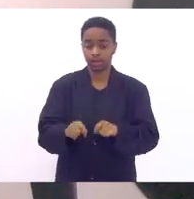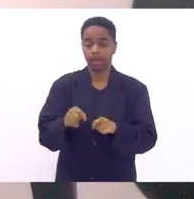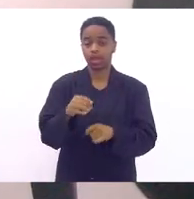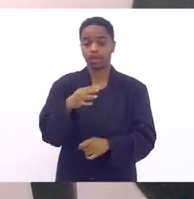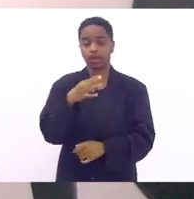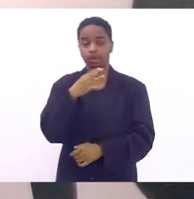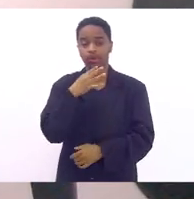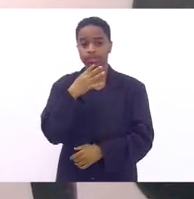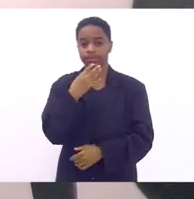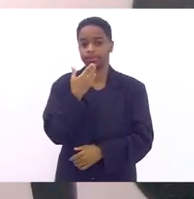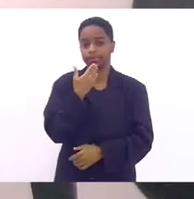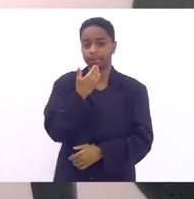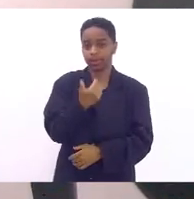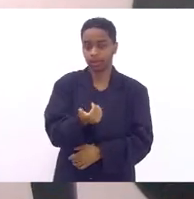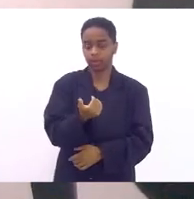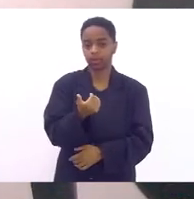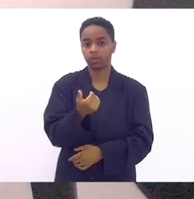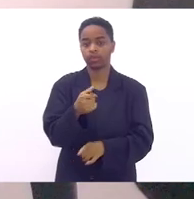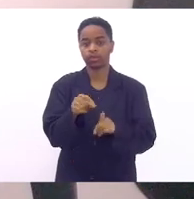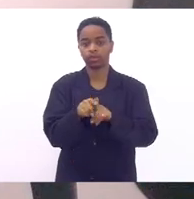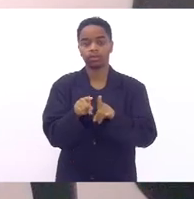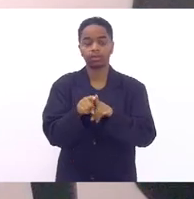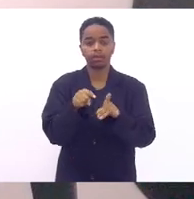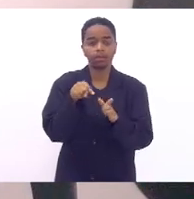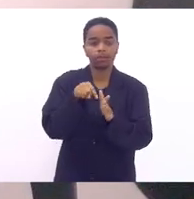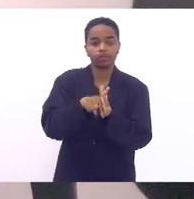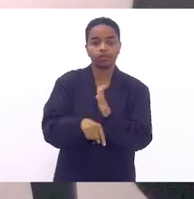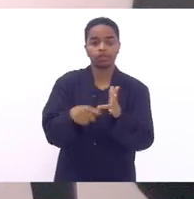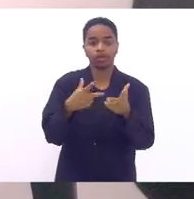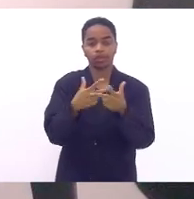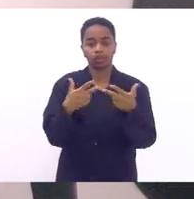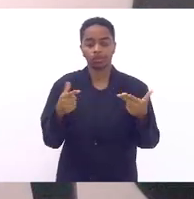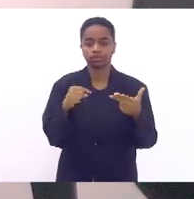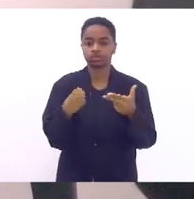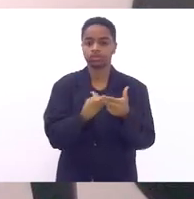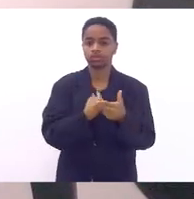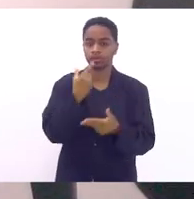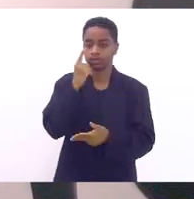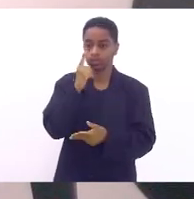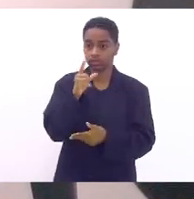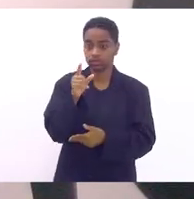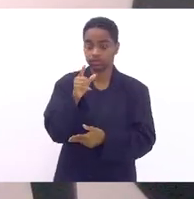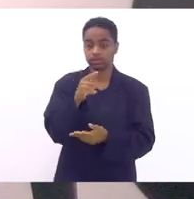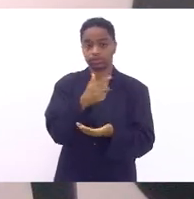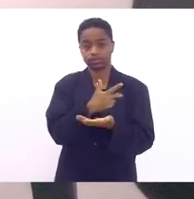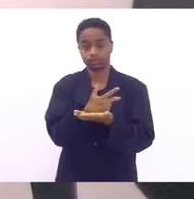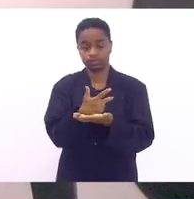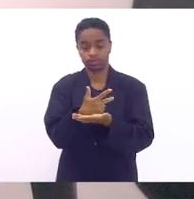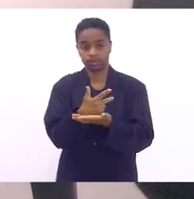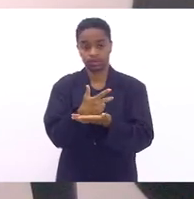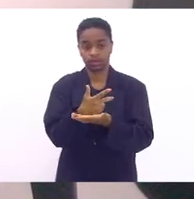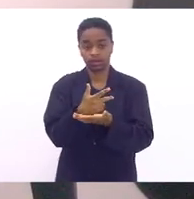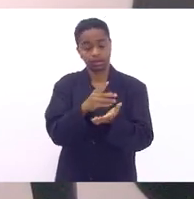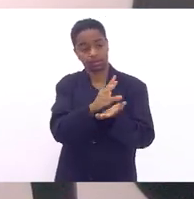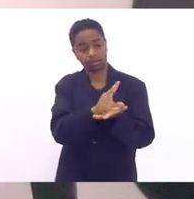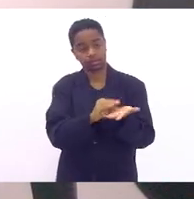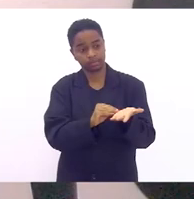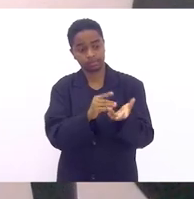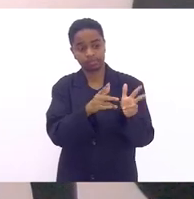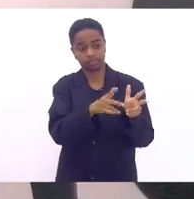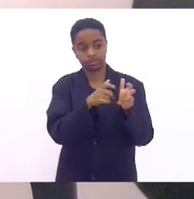aprofundado daquilo que nós podemos extrair das palavras principalmente do presidente eh da